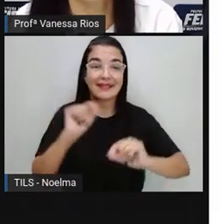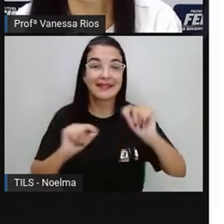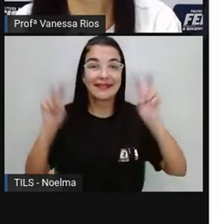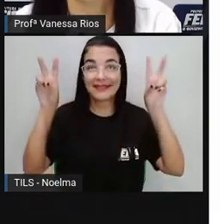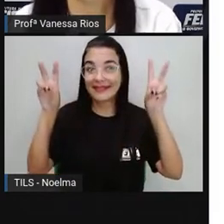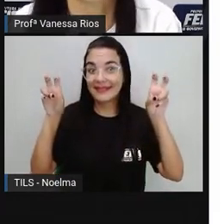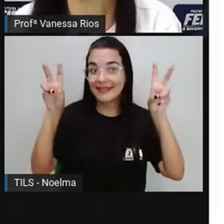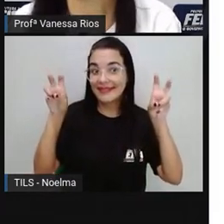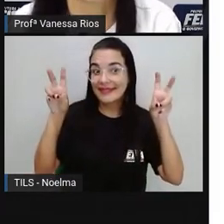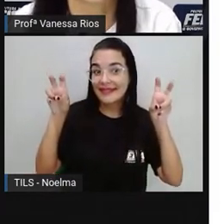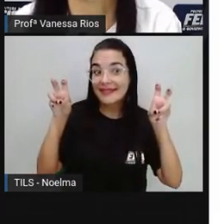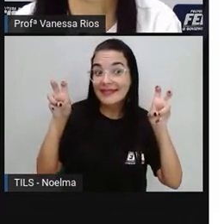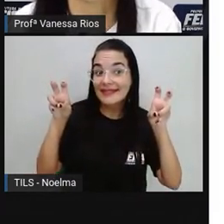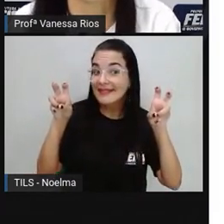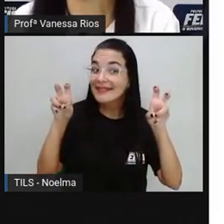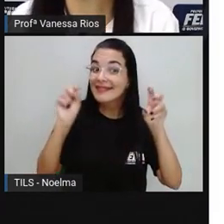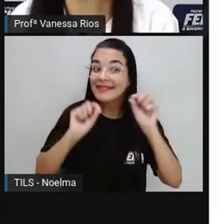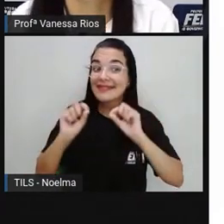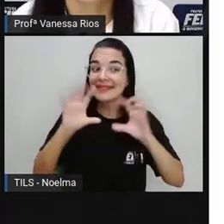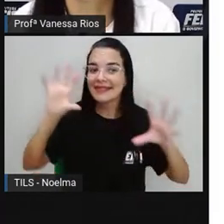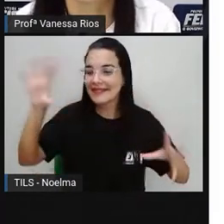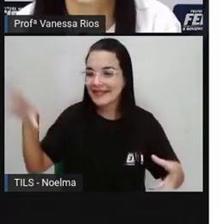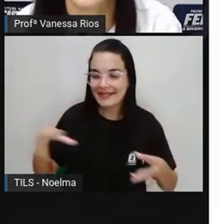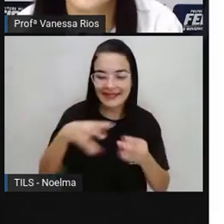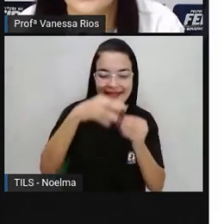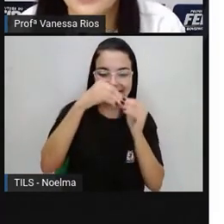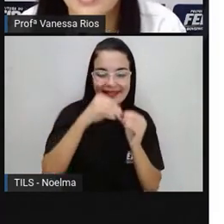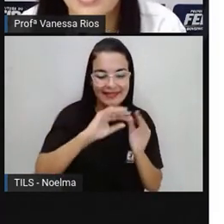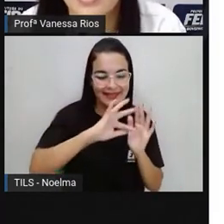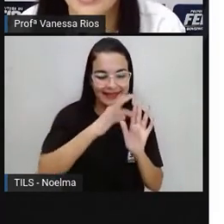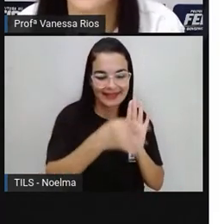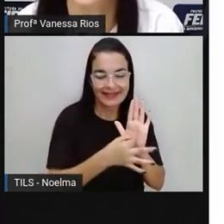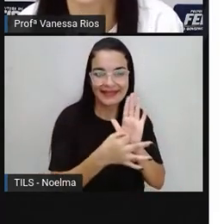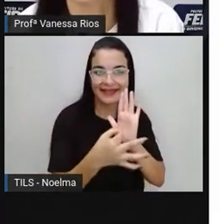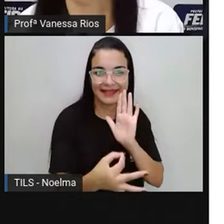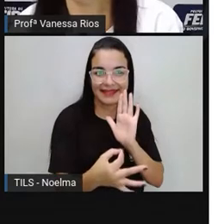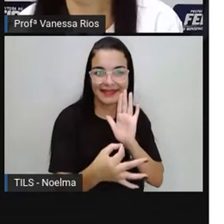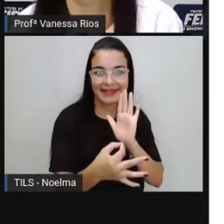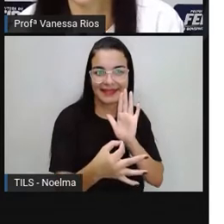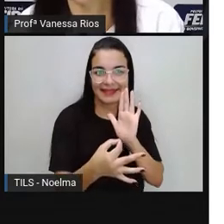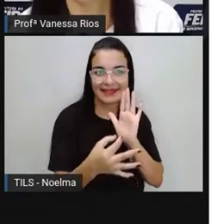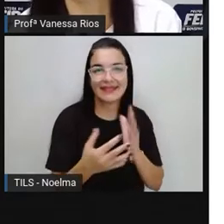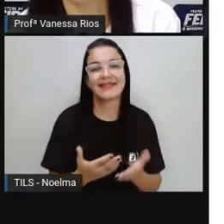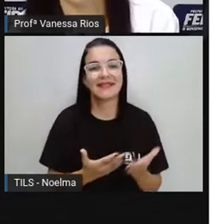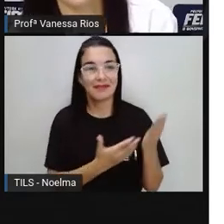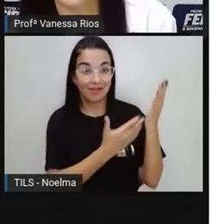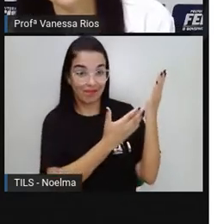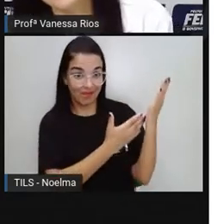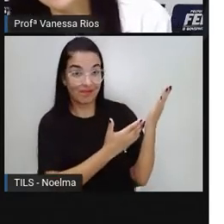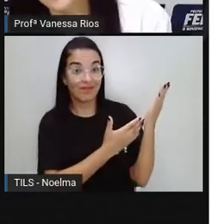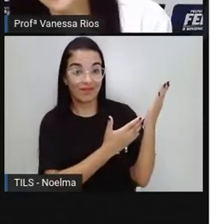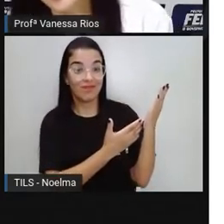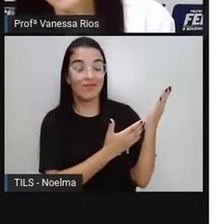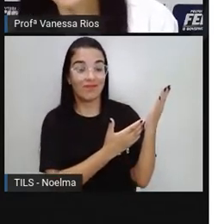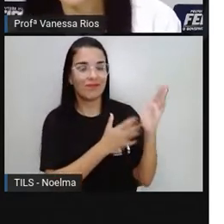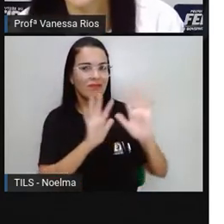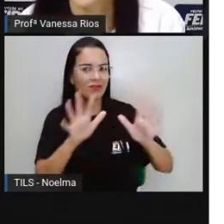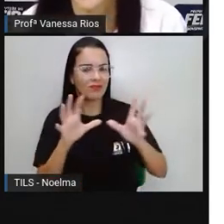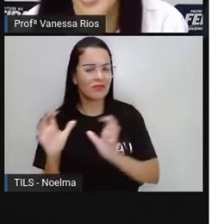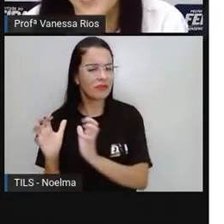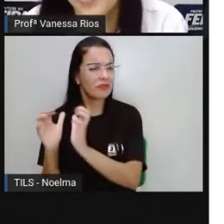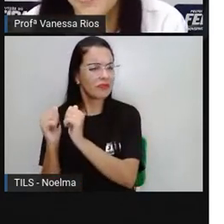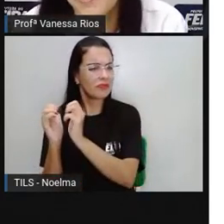linguagens nós vamos estudar sobre resenha crítica. Já ouviram falar aí nesse